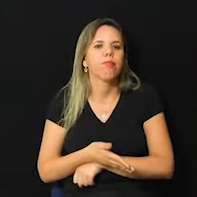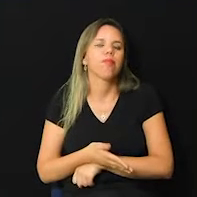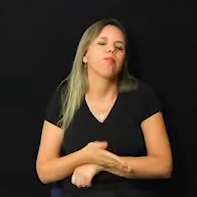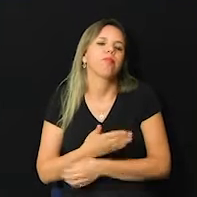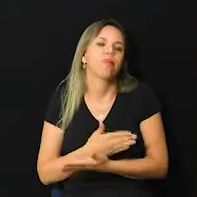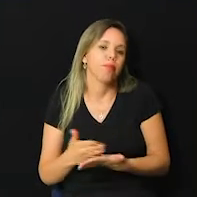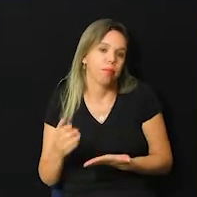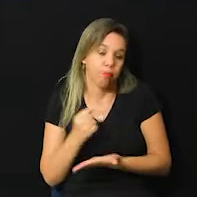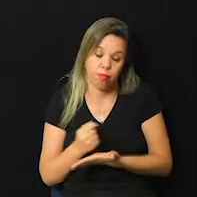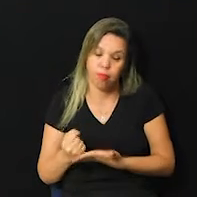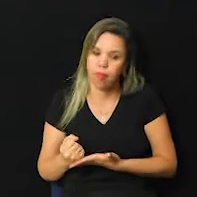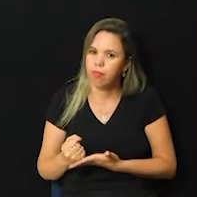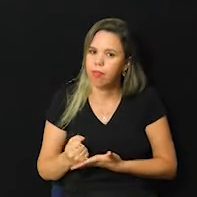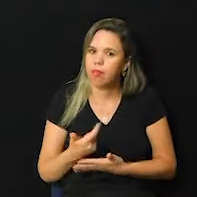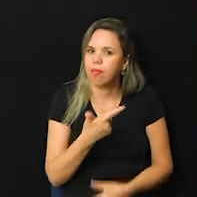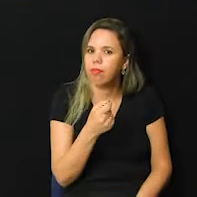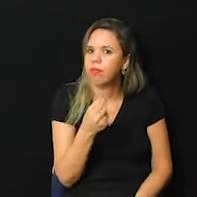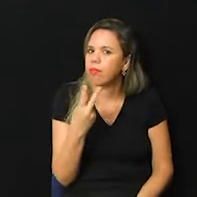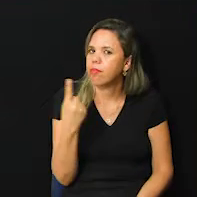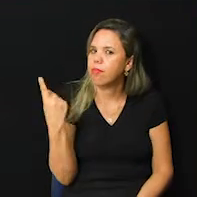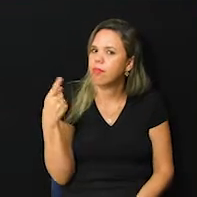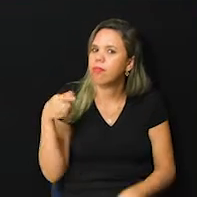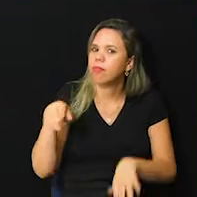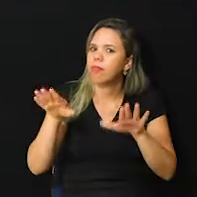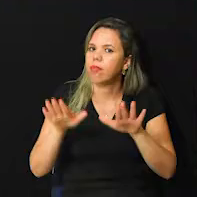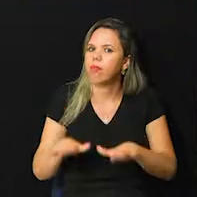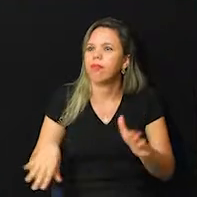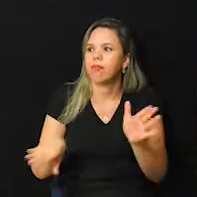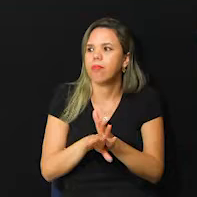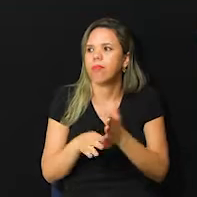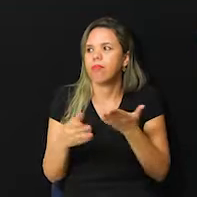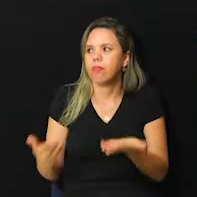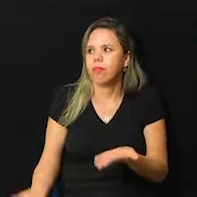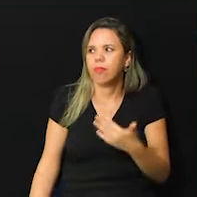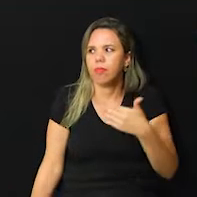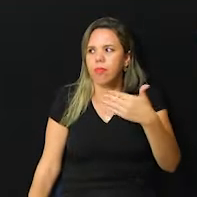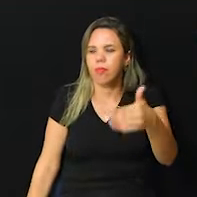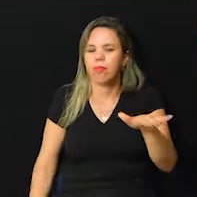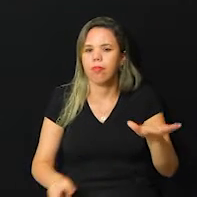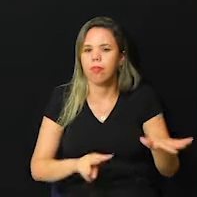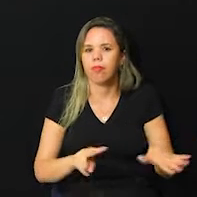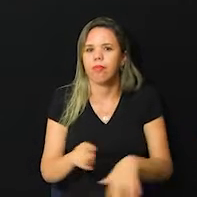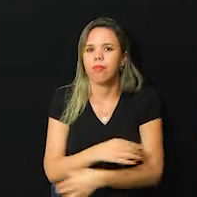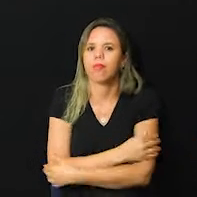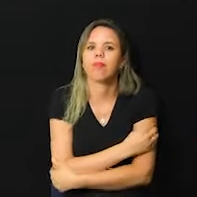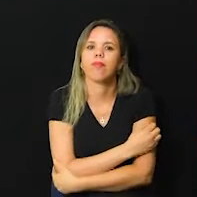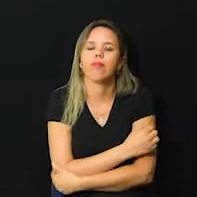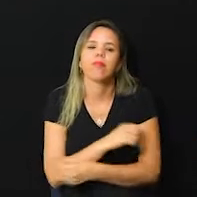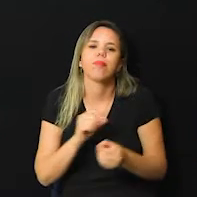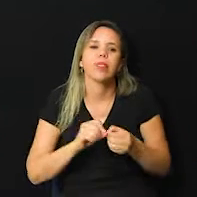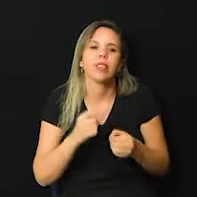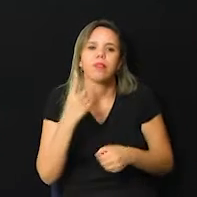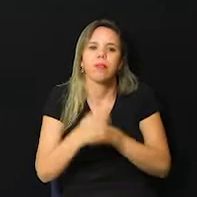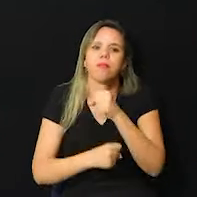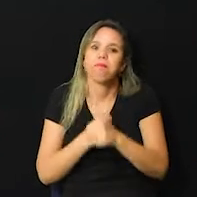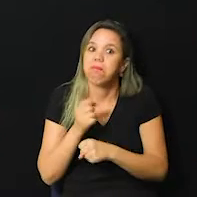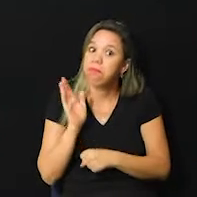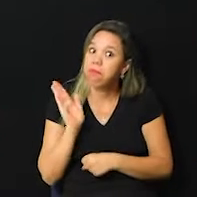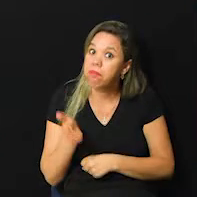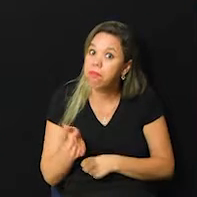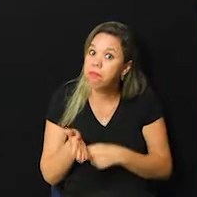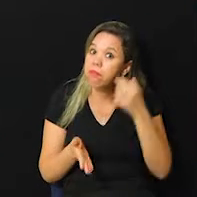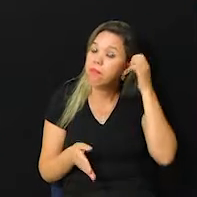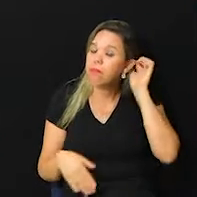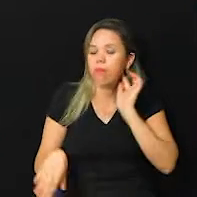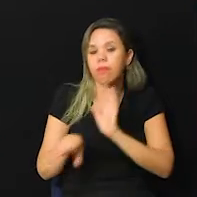de aupair e2021 vim parar aqui aí na próxima semana eu faço um ano já